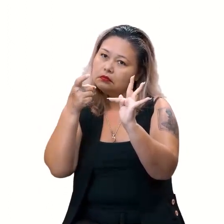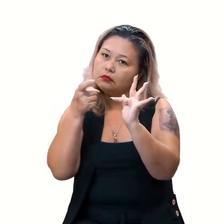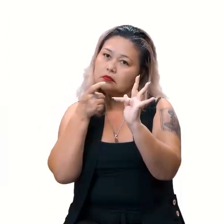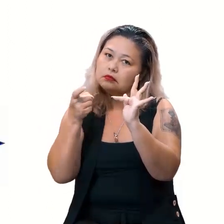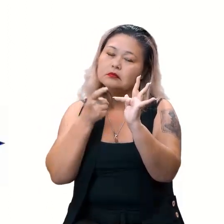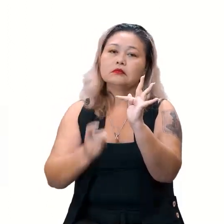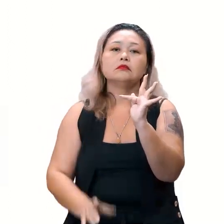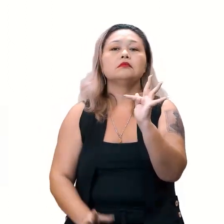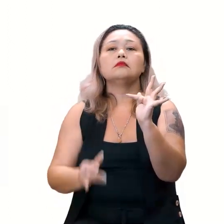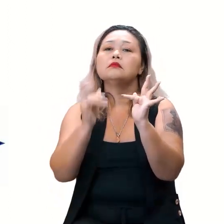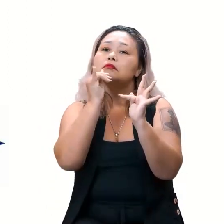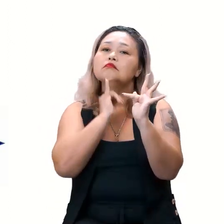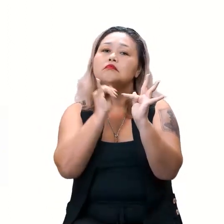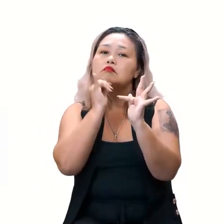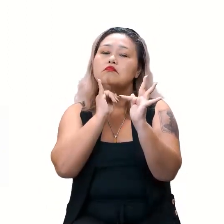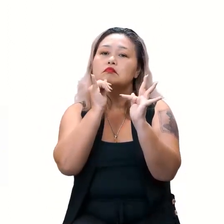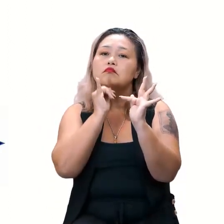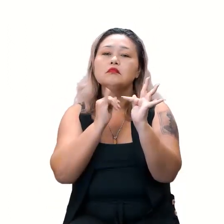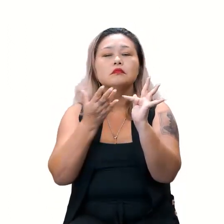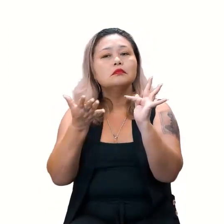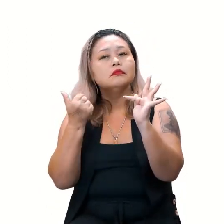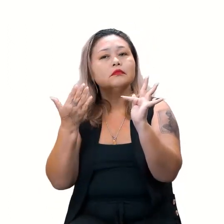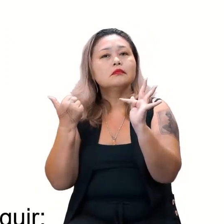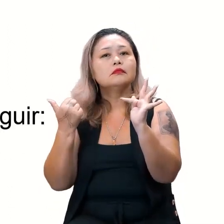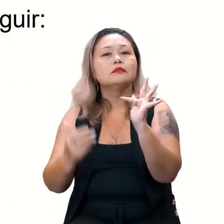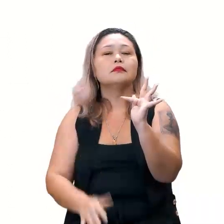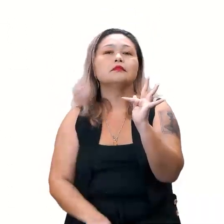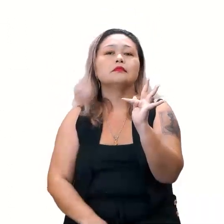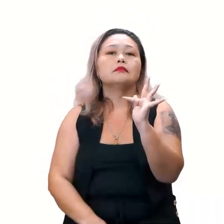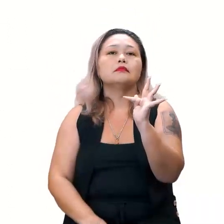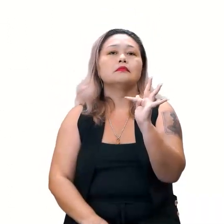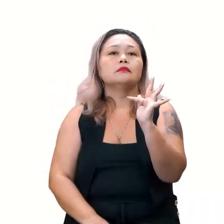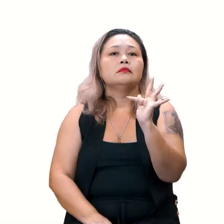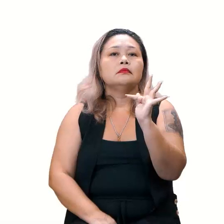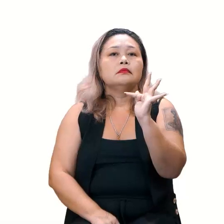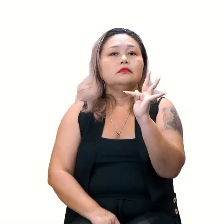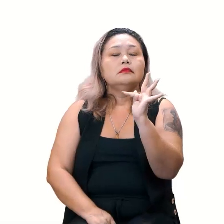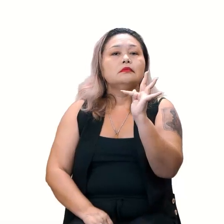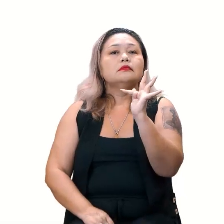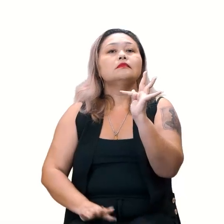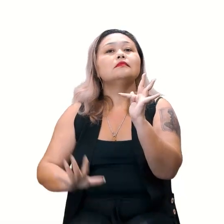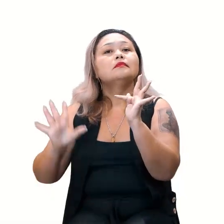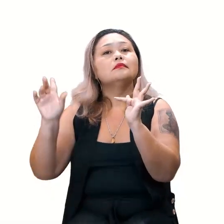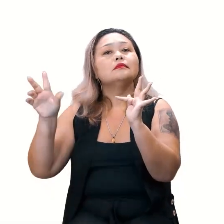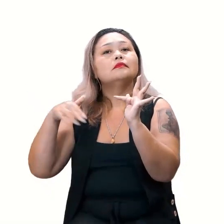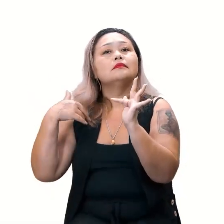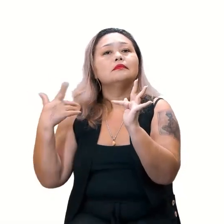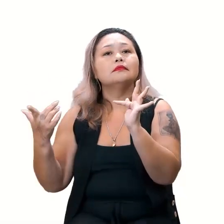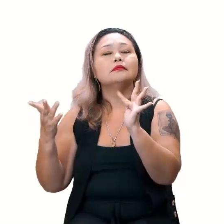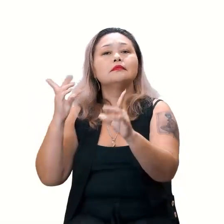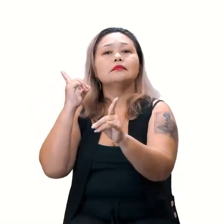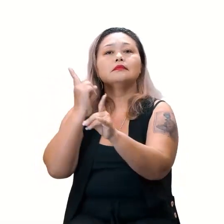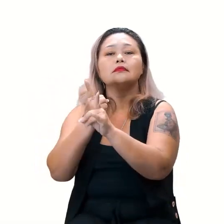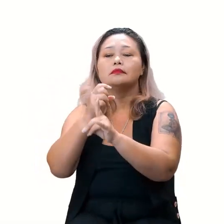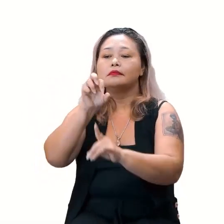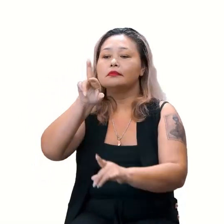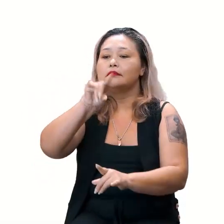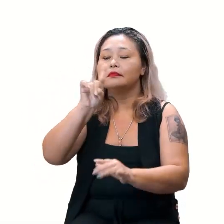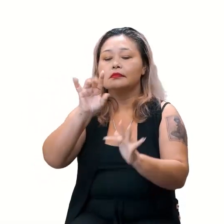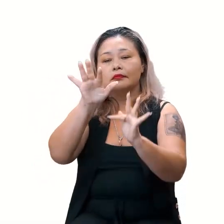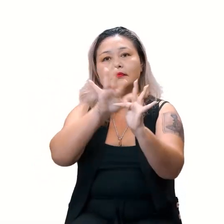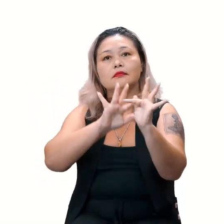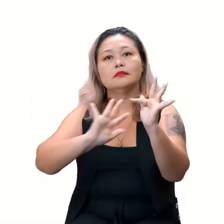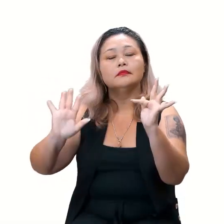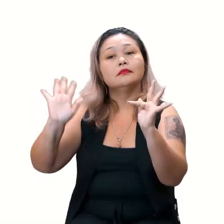ver os exemplos? Vamos. Olha aí, tá chegando o exemplo. Exemplo de número 1. Vamos determinar a raiz da função